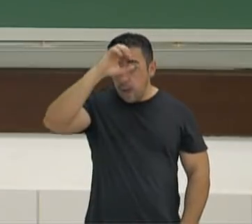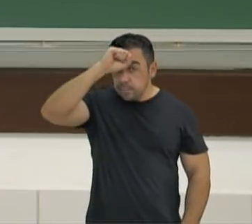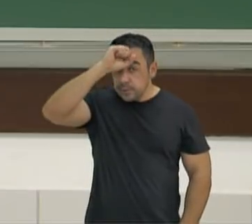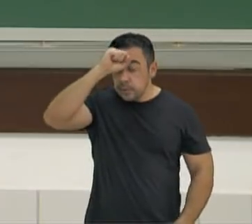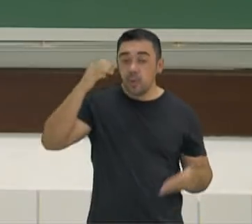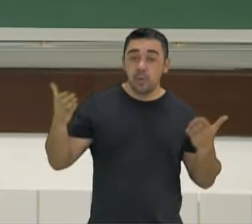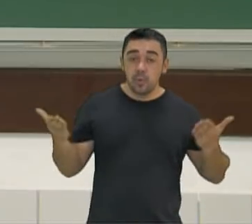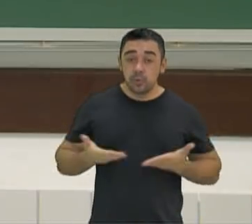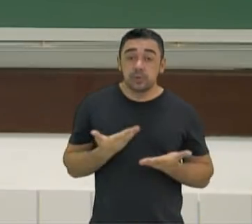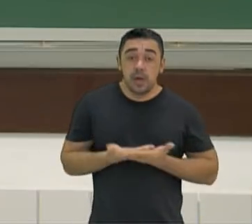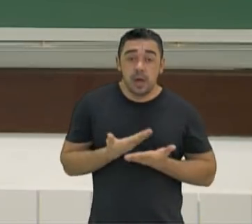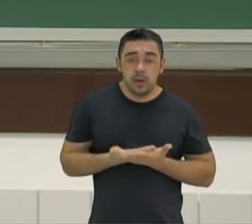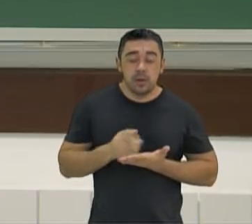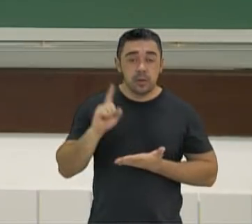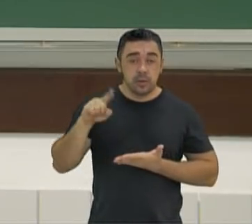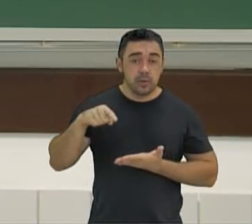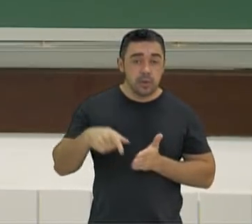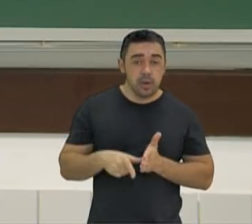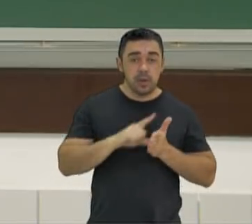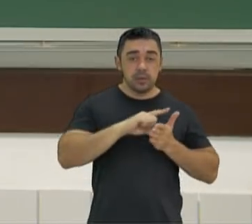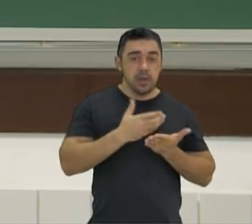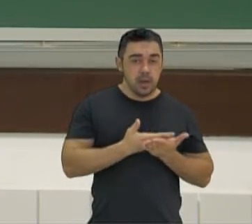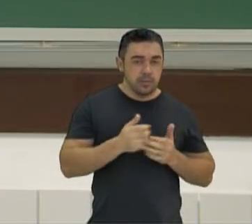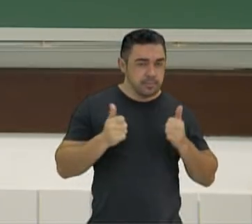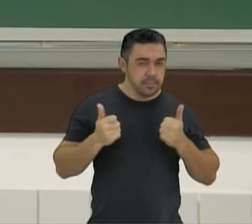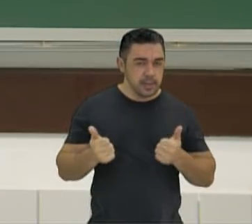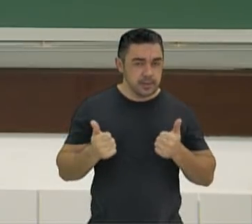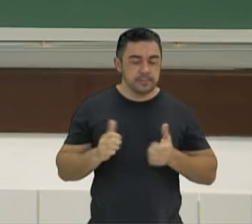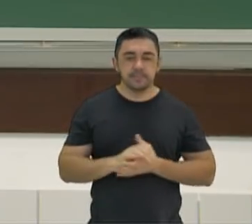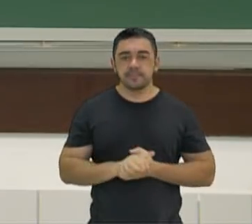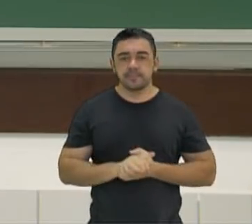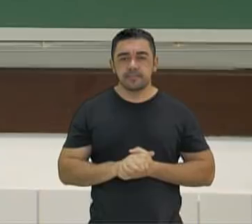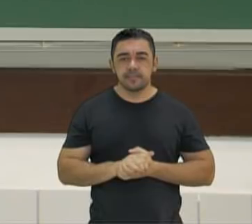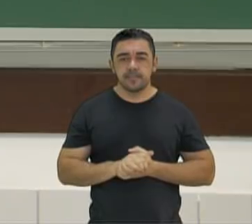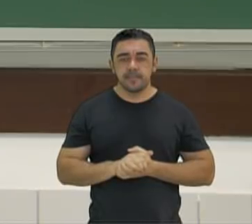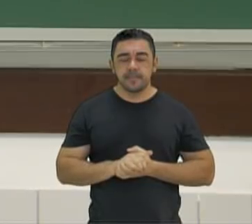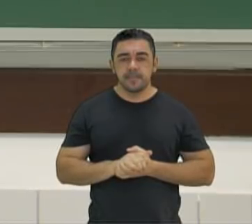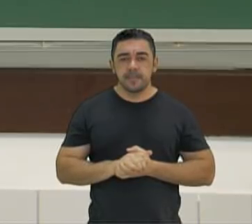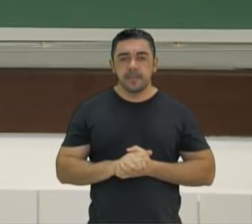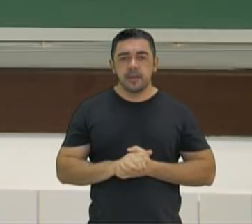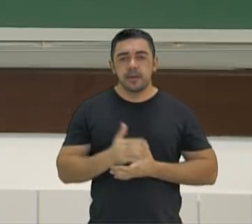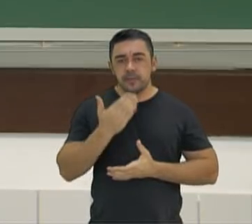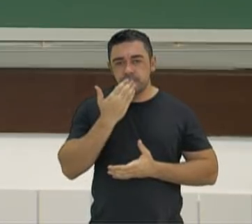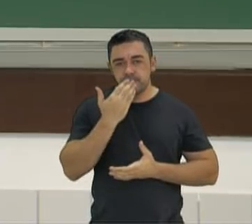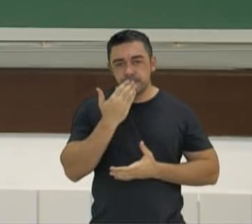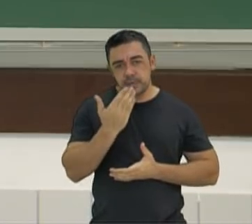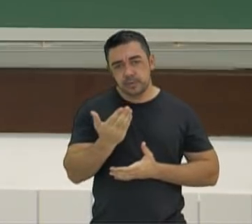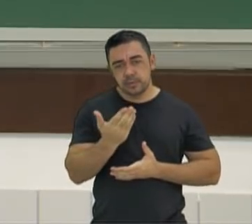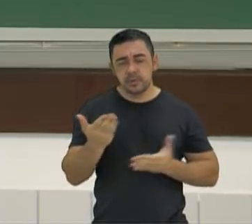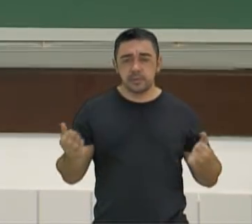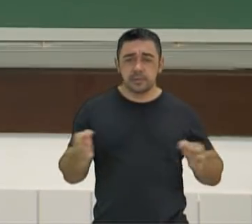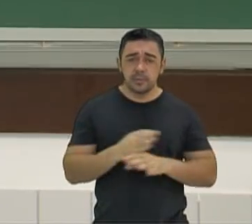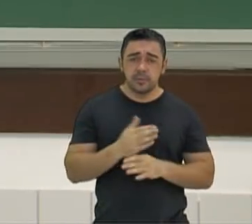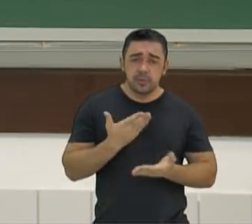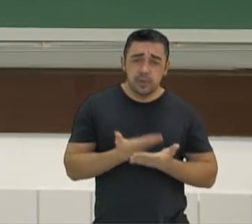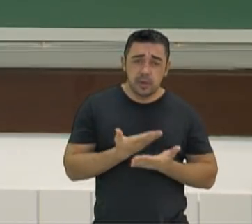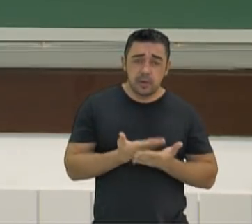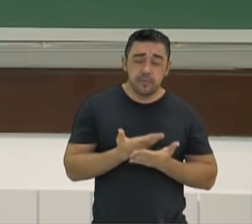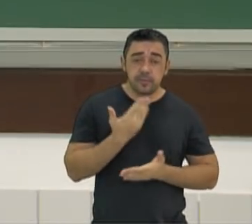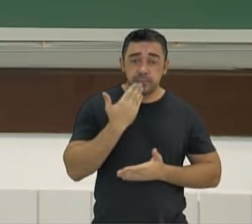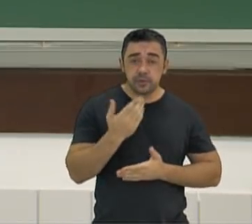aula de hoje e na aula anterior, beleza? Bom, a prof vai pedir, nossa aula está chegando no